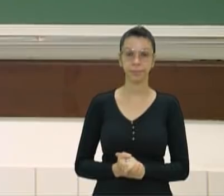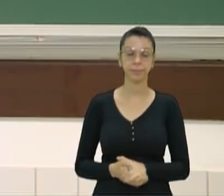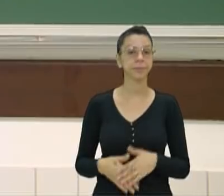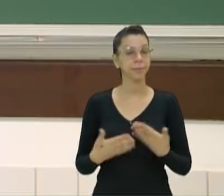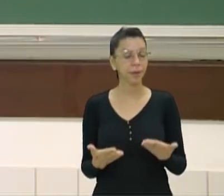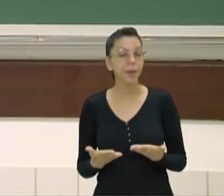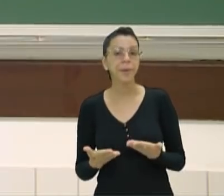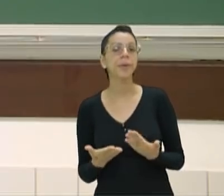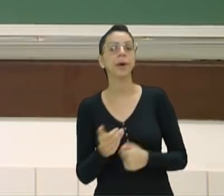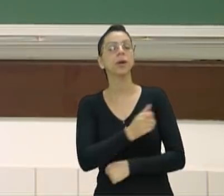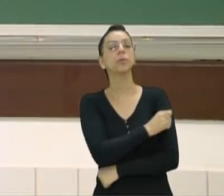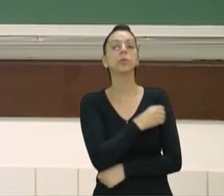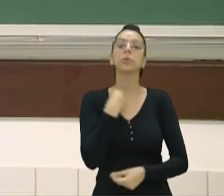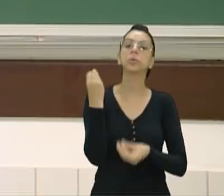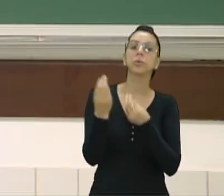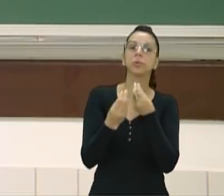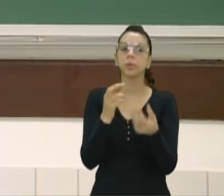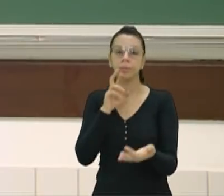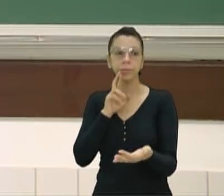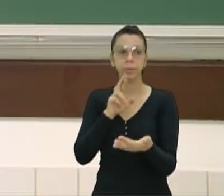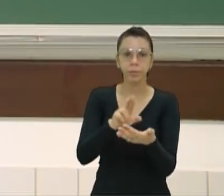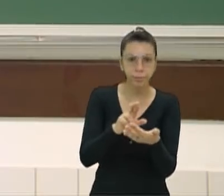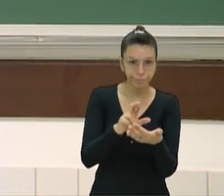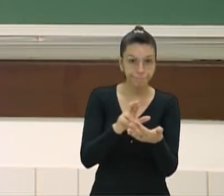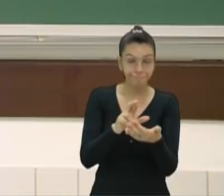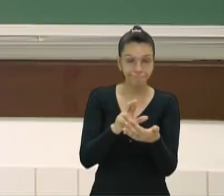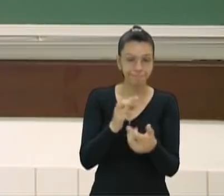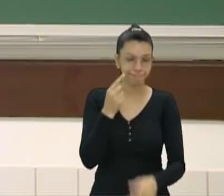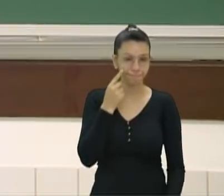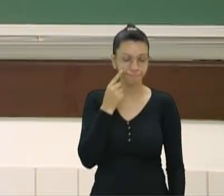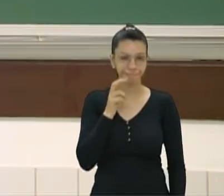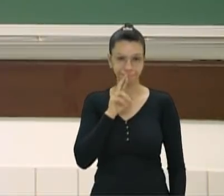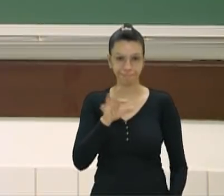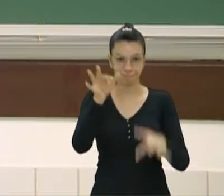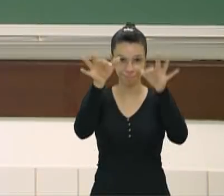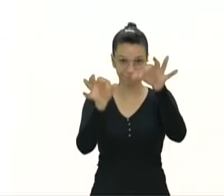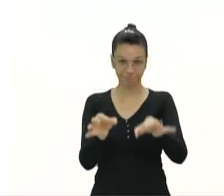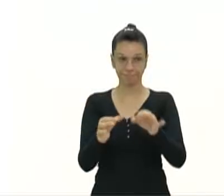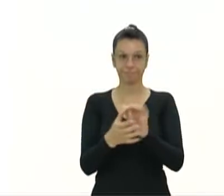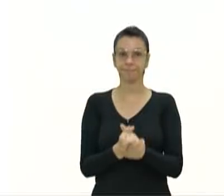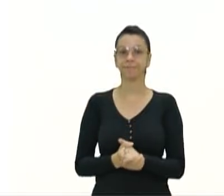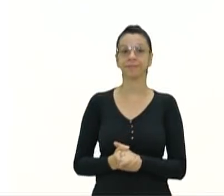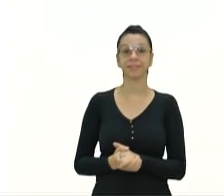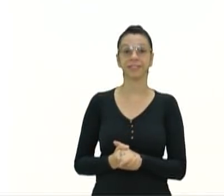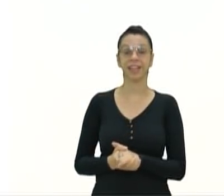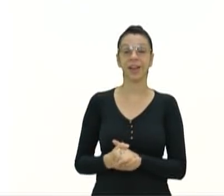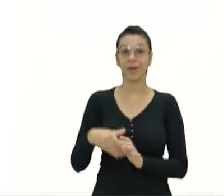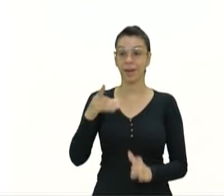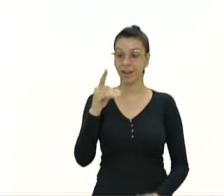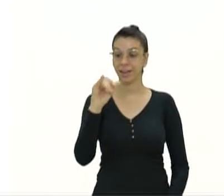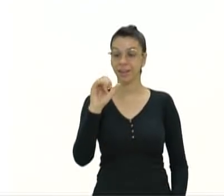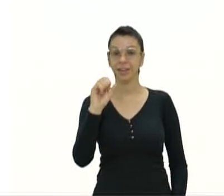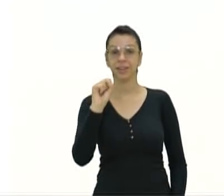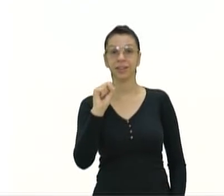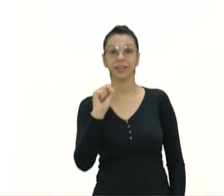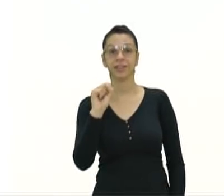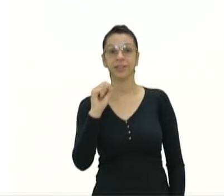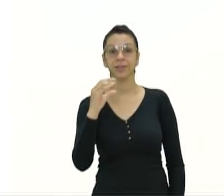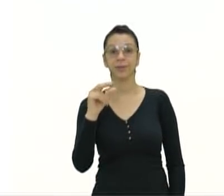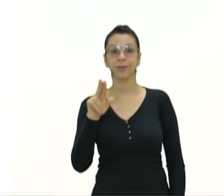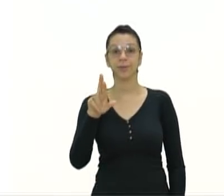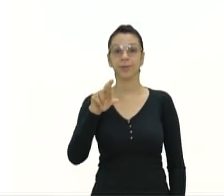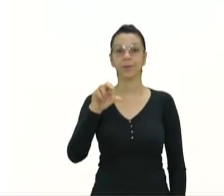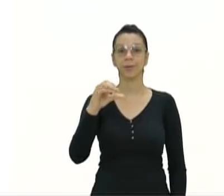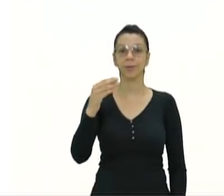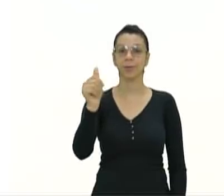Olá, estudante! Então, qual que foi a alternativa que você marcou? Vamos ver a resposta certa? Discurso. Você elaborou, você viu uma